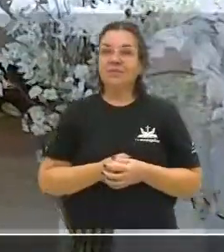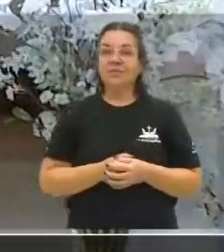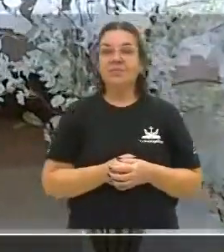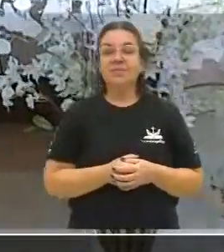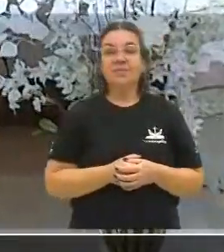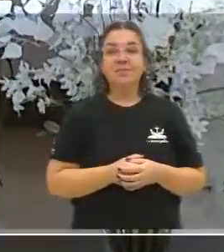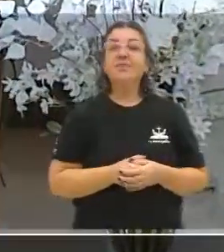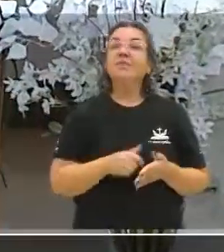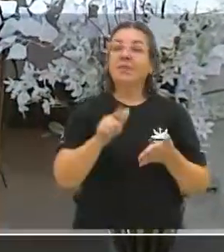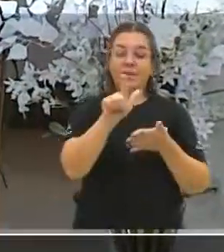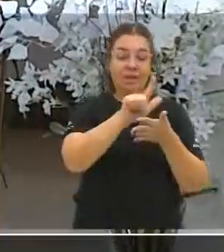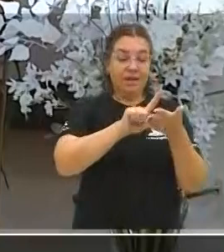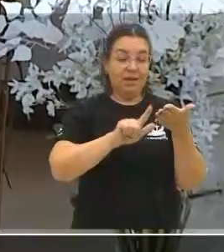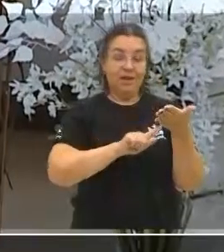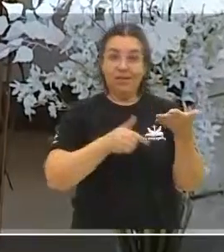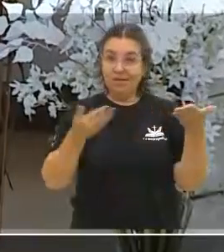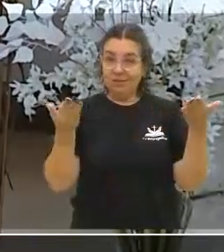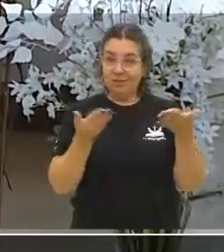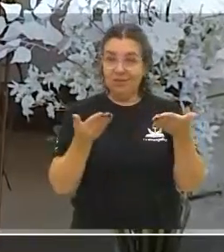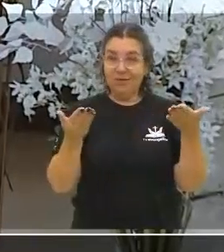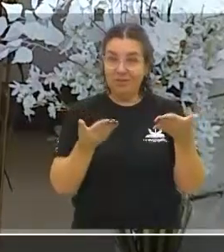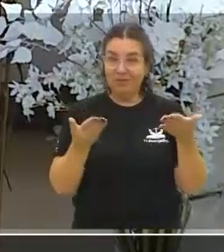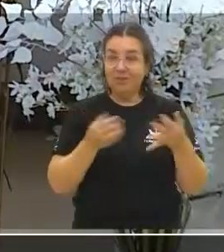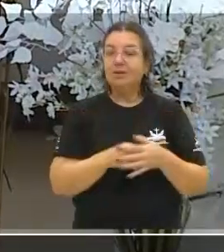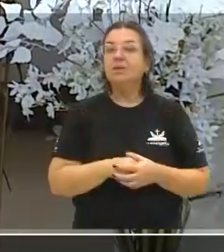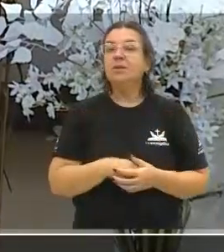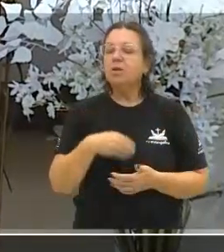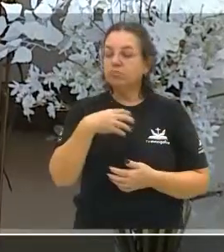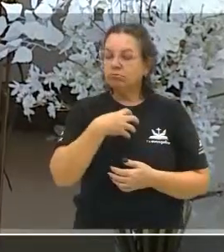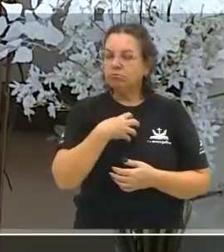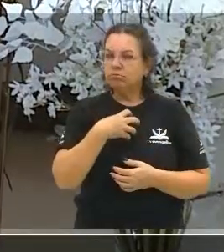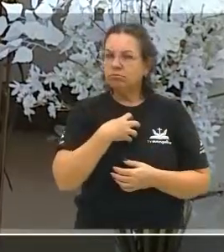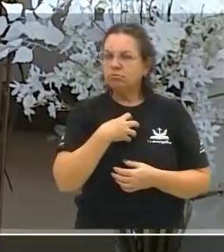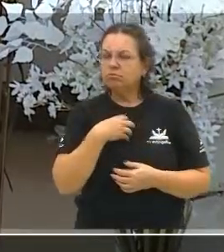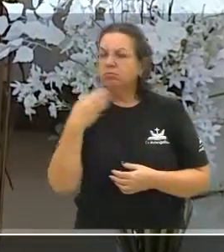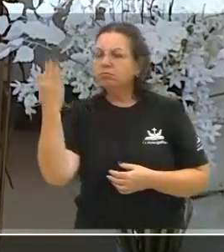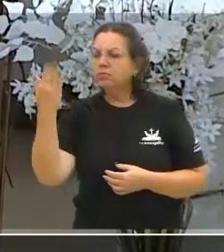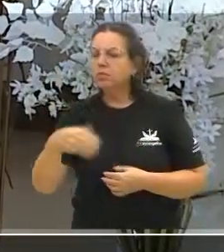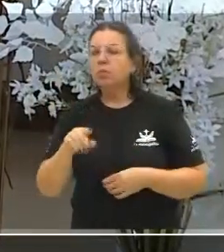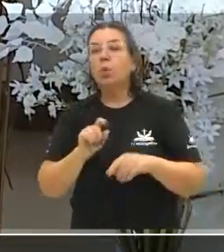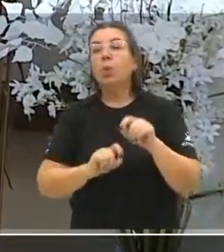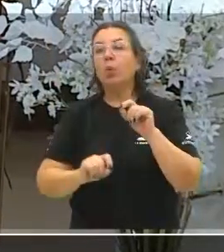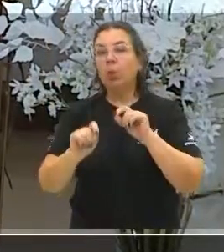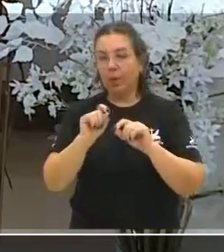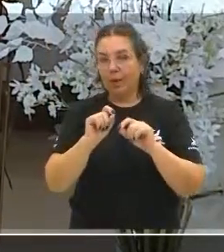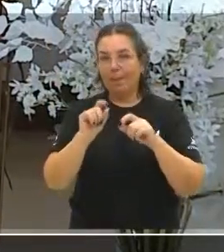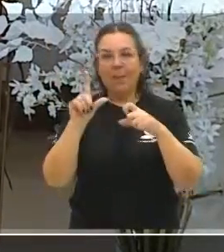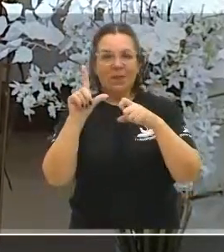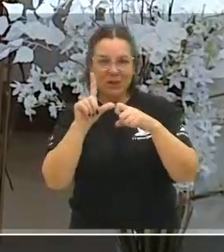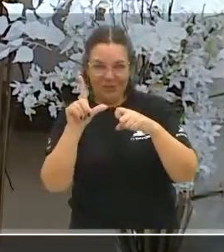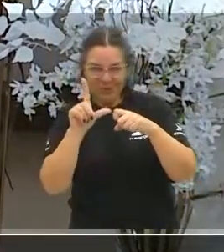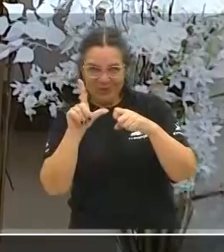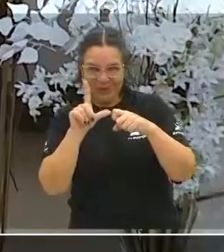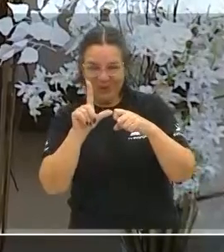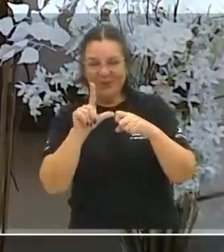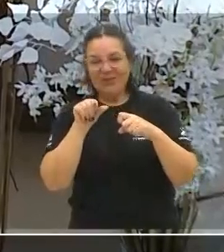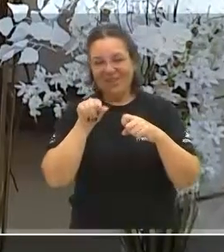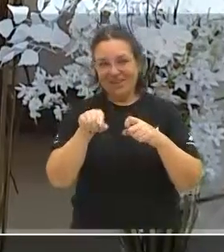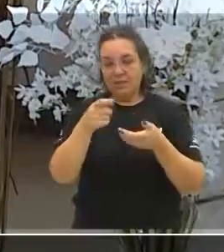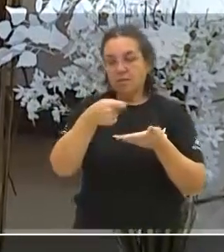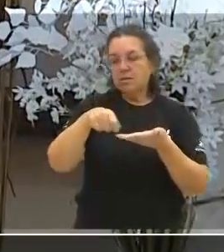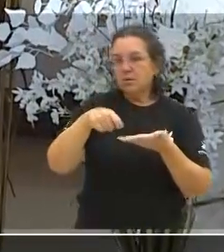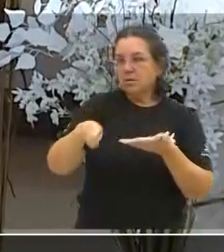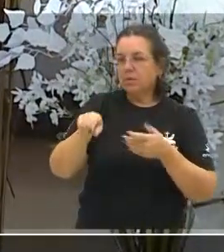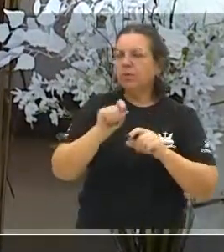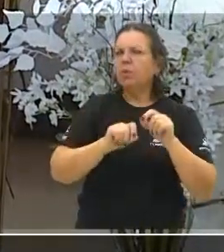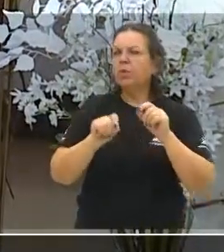E a liturgia de hoje nos coloca diante de Lucas, diante de